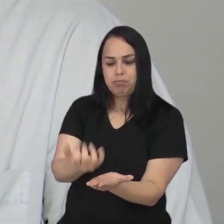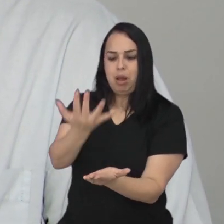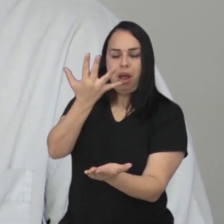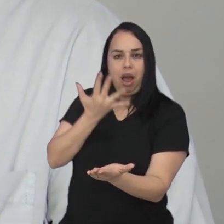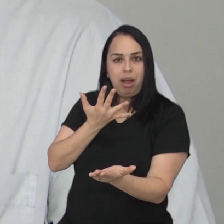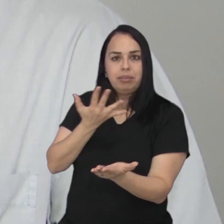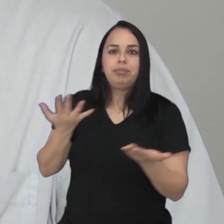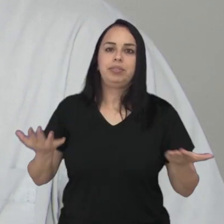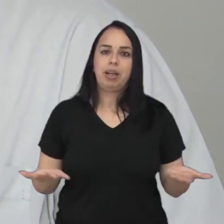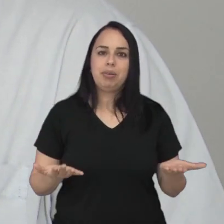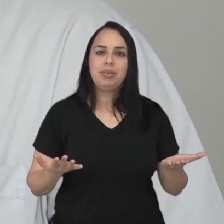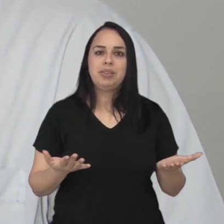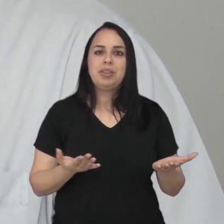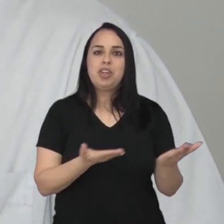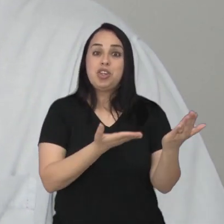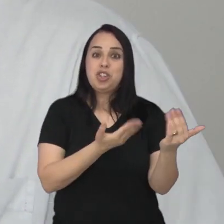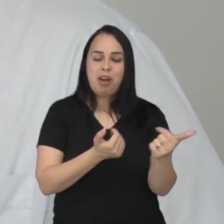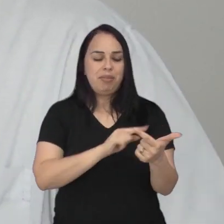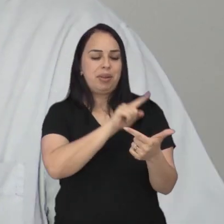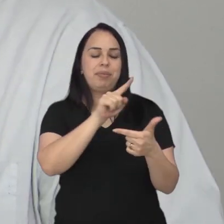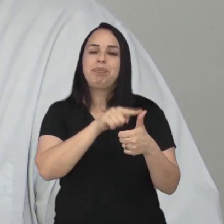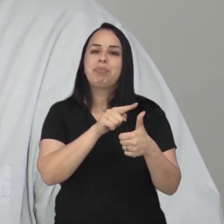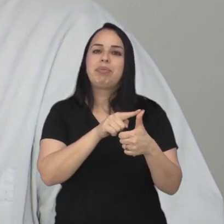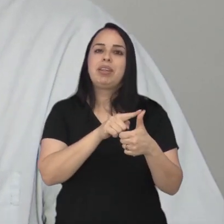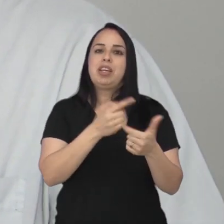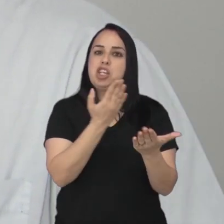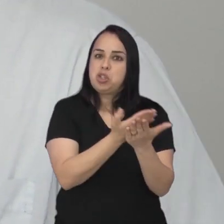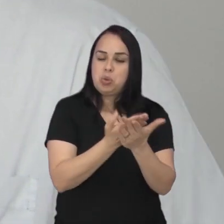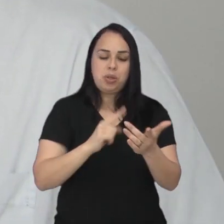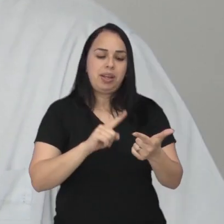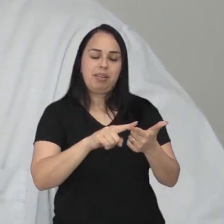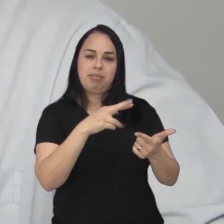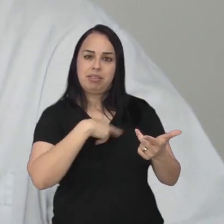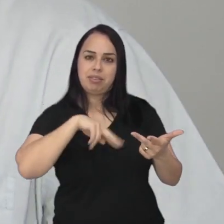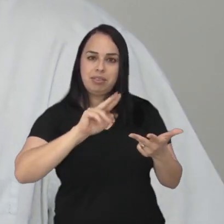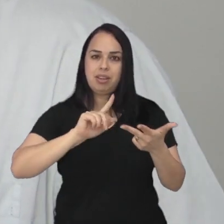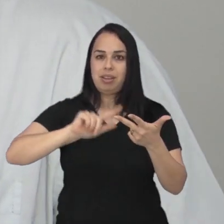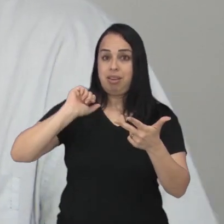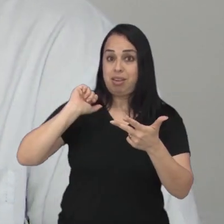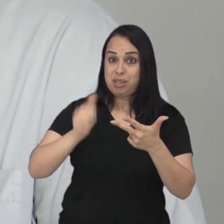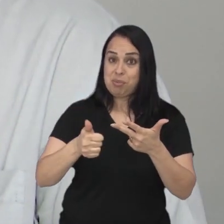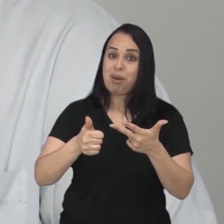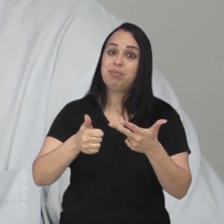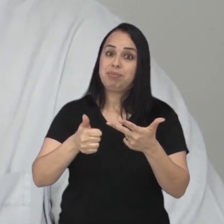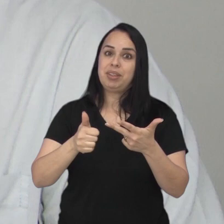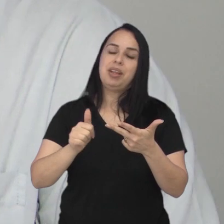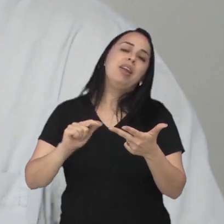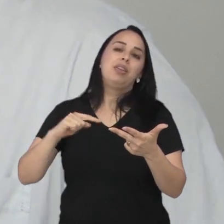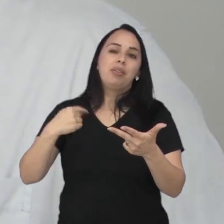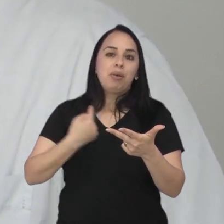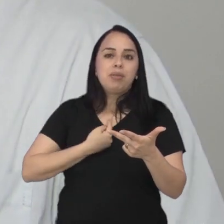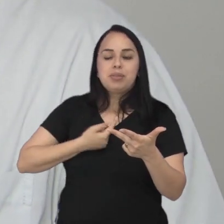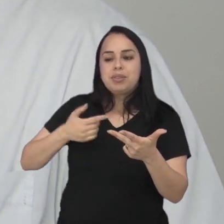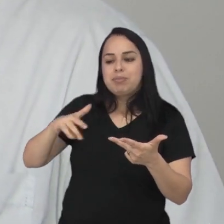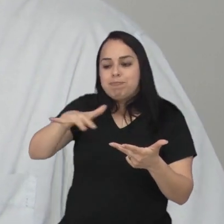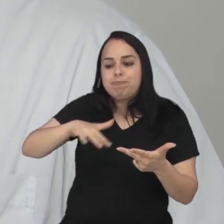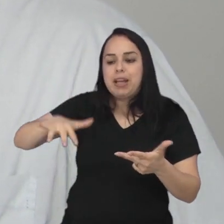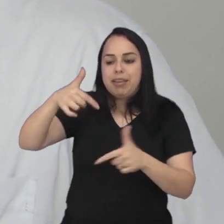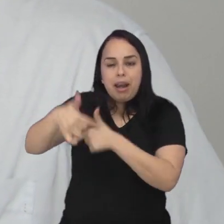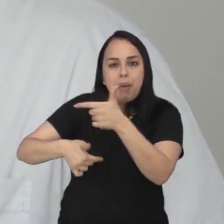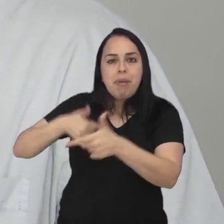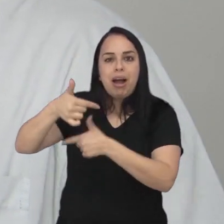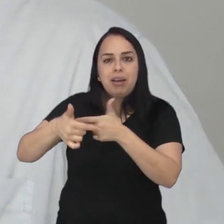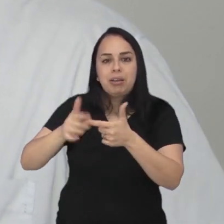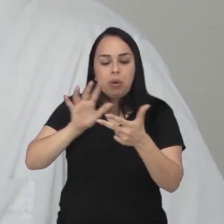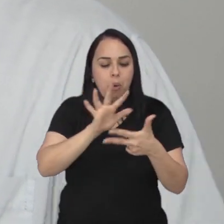Acho que um cidadão completo, ele tem o estudo, tem a religiosidade, pratica esporte. Então, a gente trabalha muito nessas áreas e